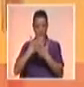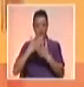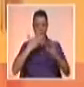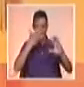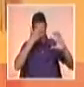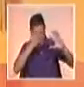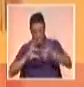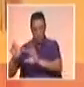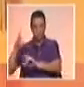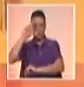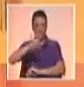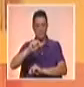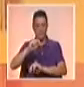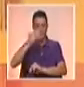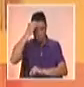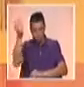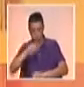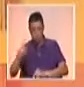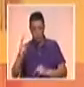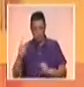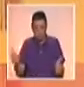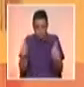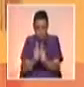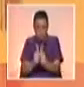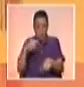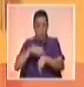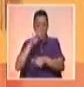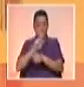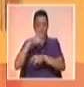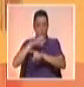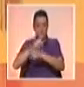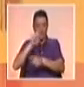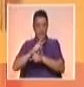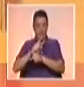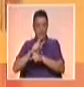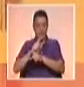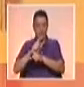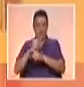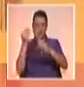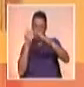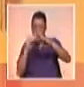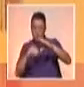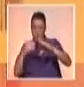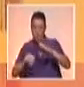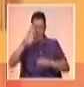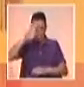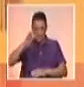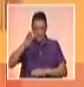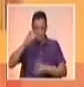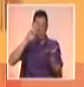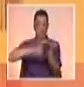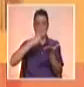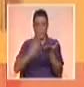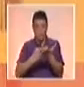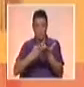articulação muito próximo do professor da área, ao mesmo tempo também dominar os conteúdos, com o fim de ser fiel à tradução